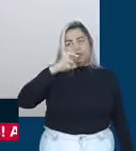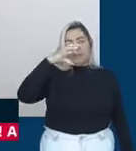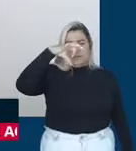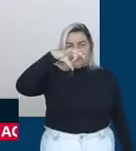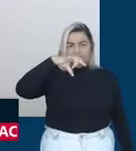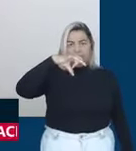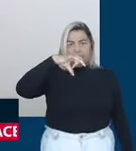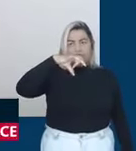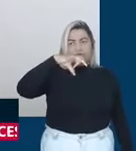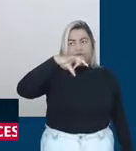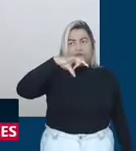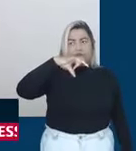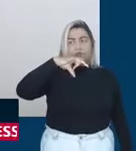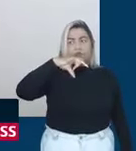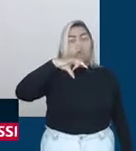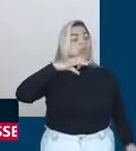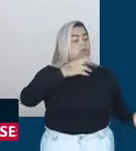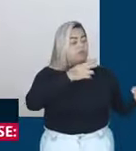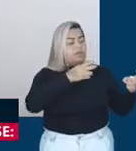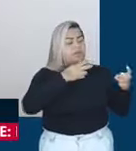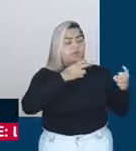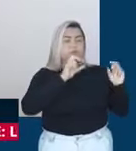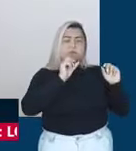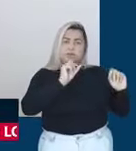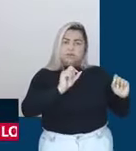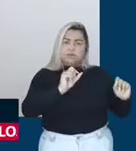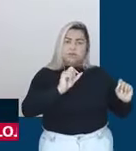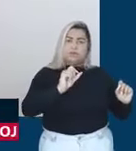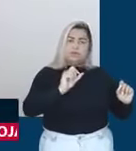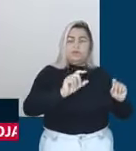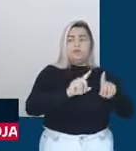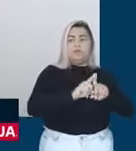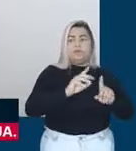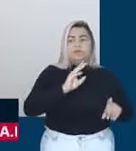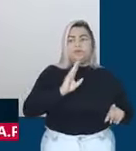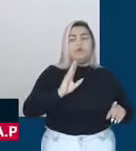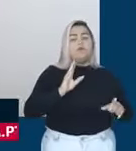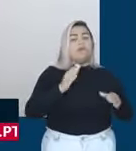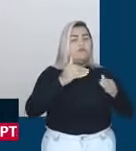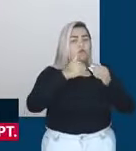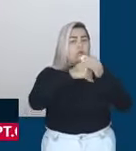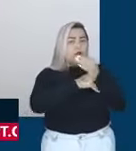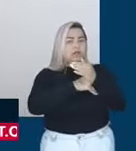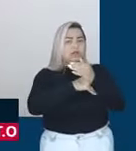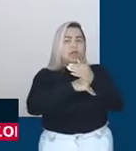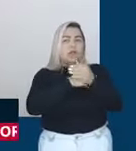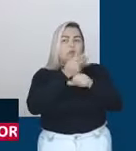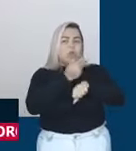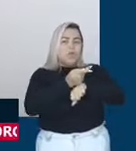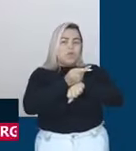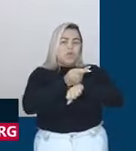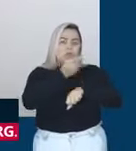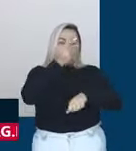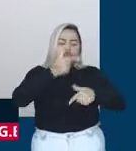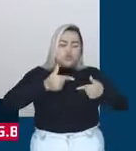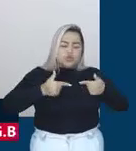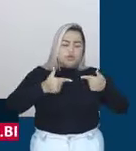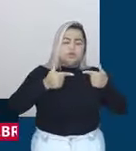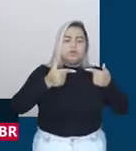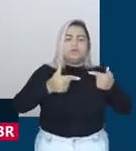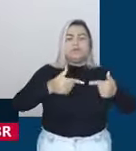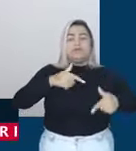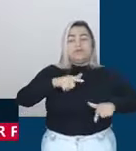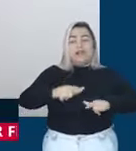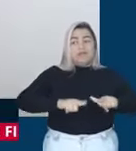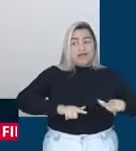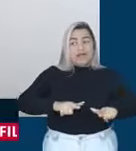1959. Eu recebi bem velhinha, mas eu vou guardar como um troféu de luta dos trabalhadores do